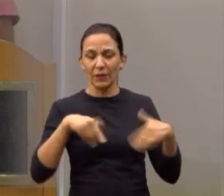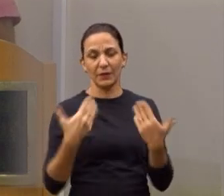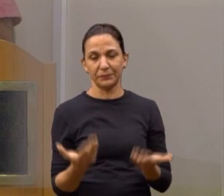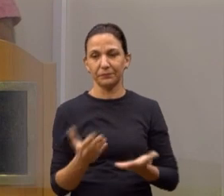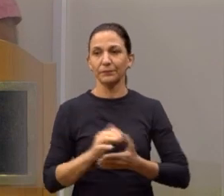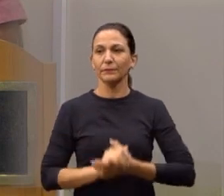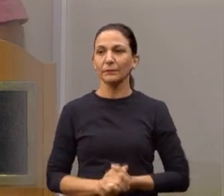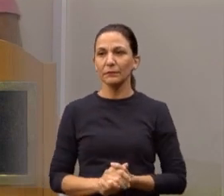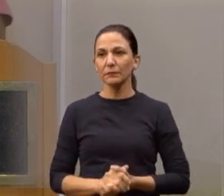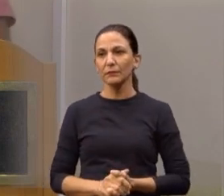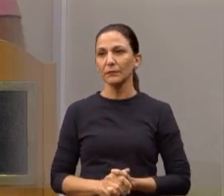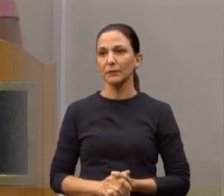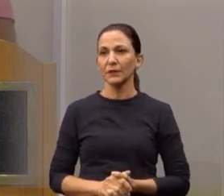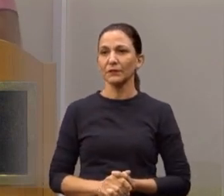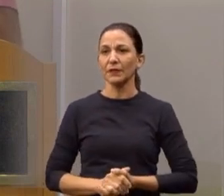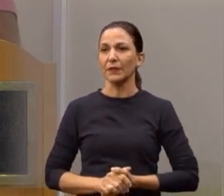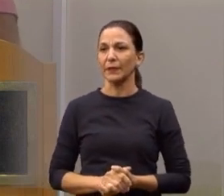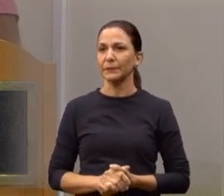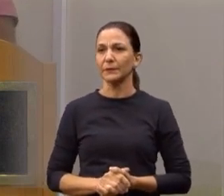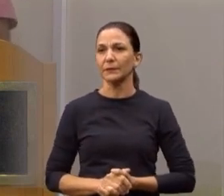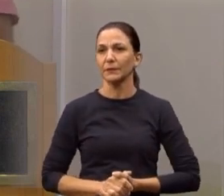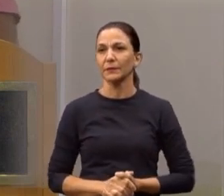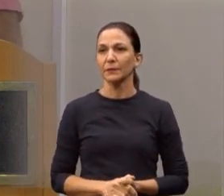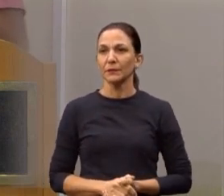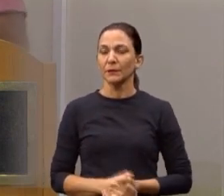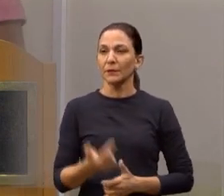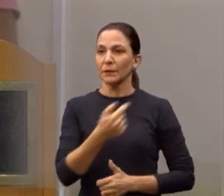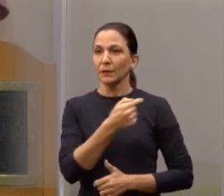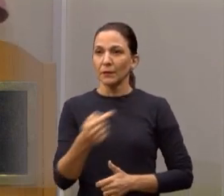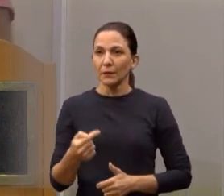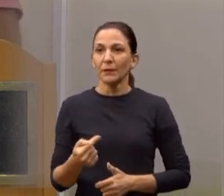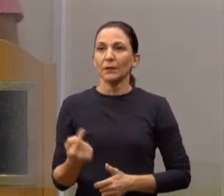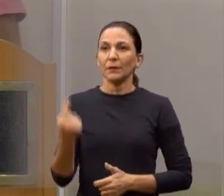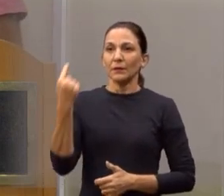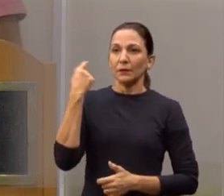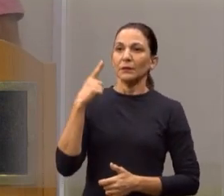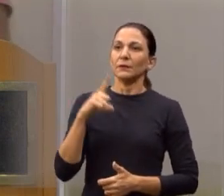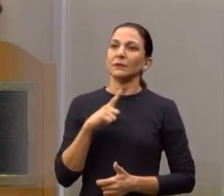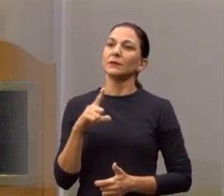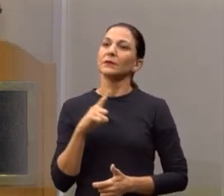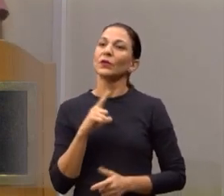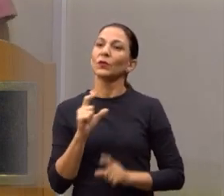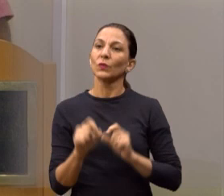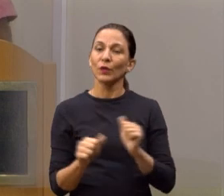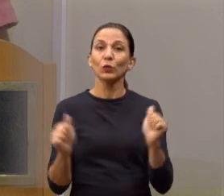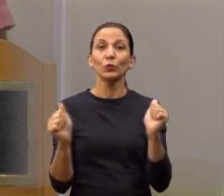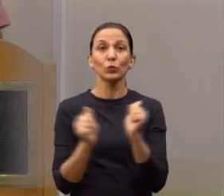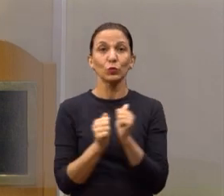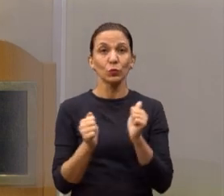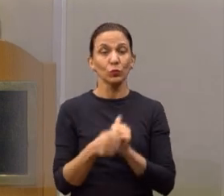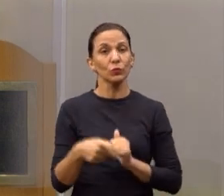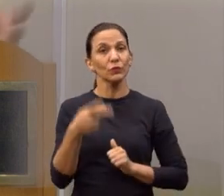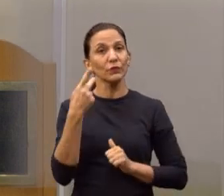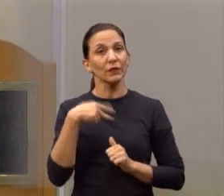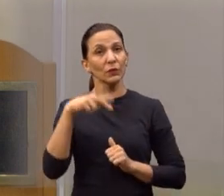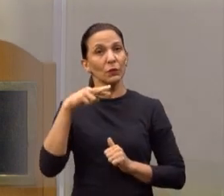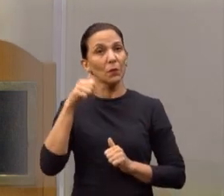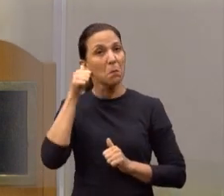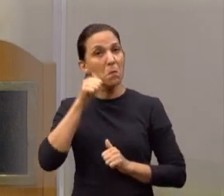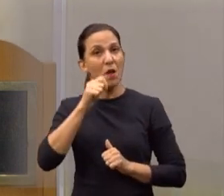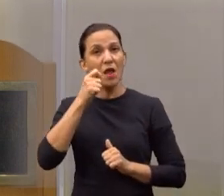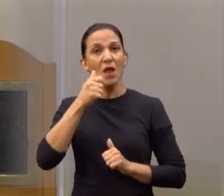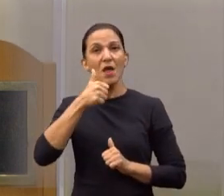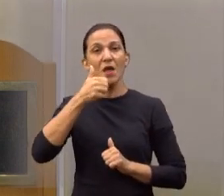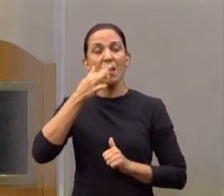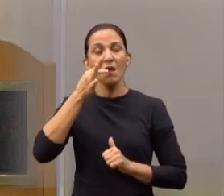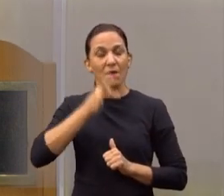Além disso essa semana também na semana passada tive a oportunidade junto com a vereadora Fabi Virgílio pessoal